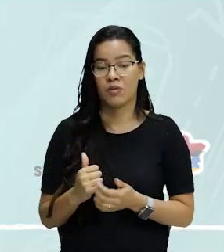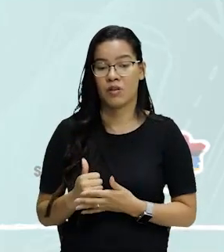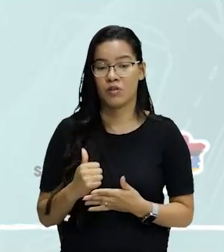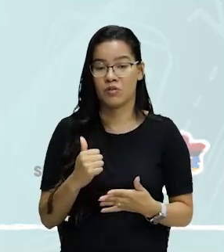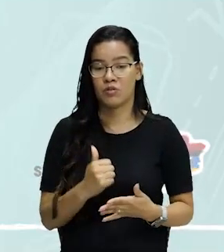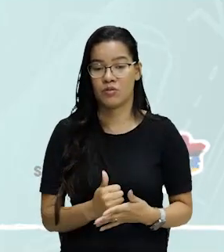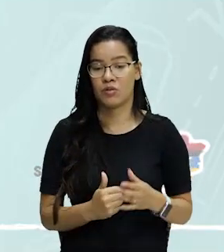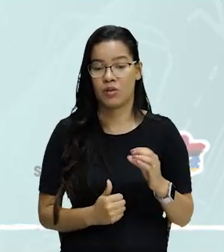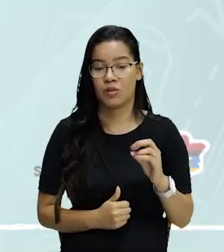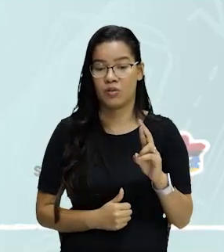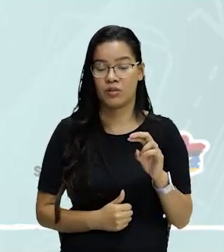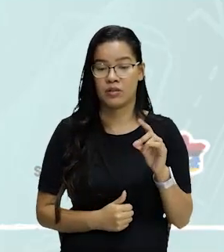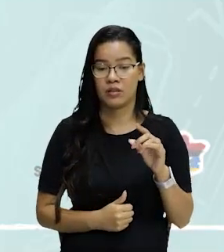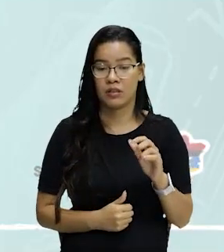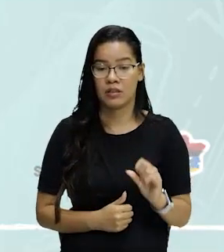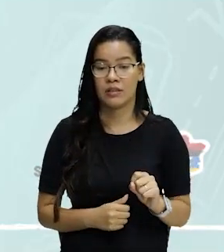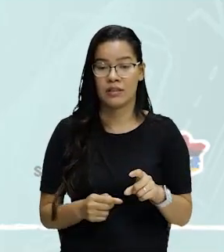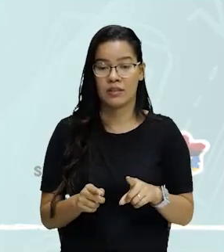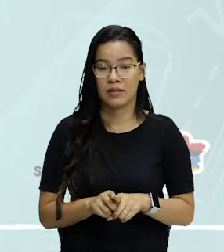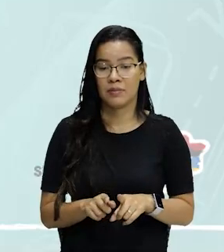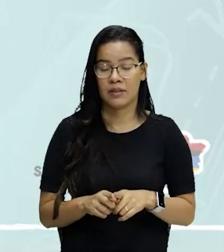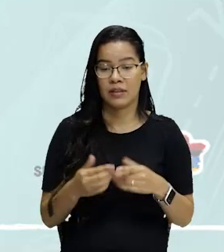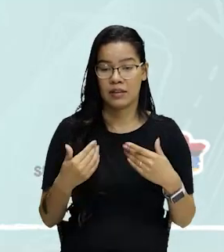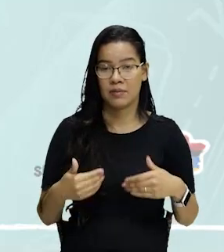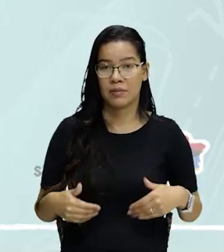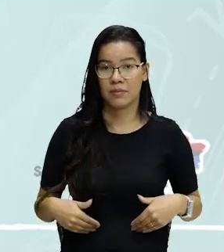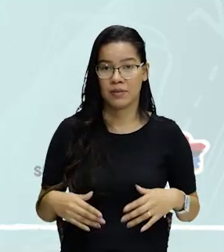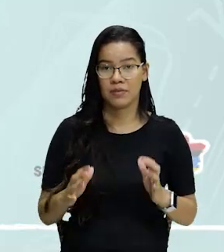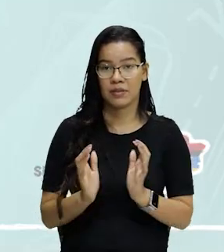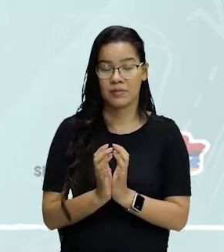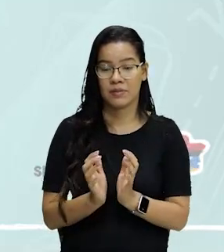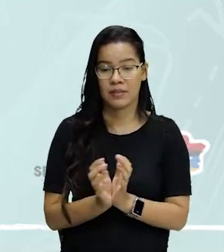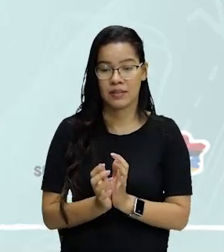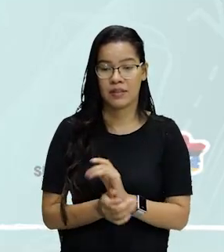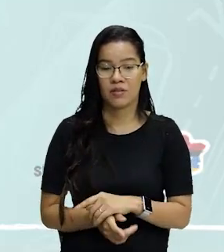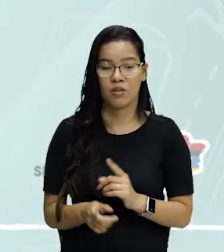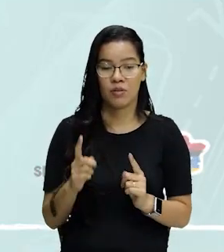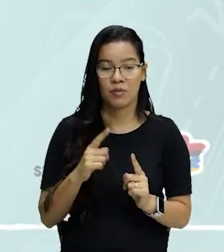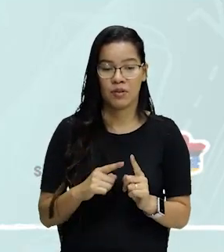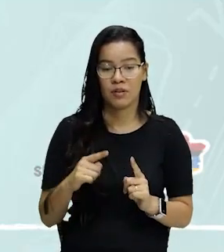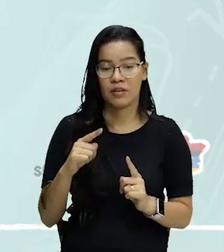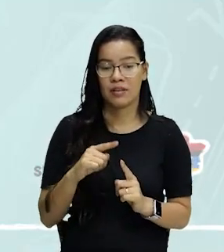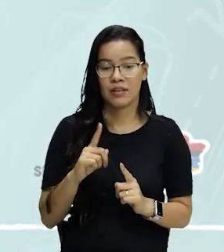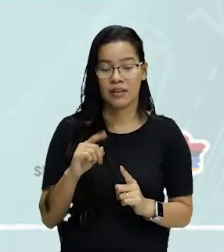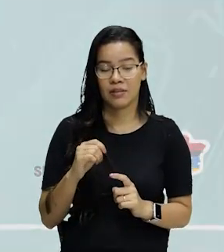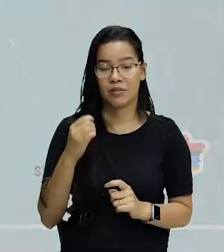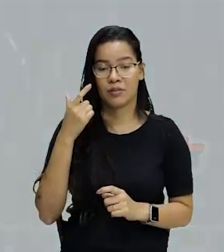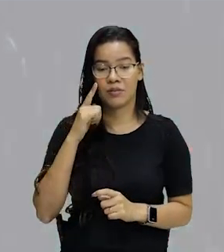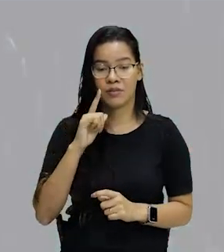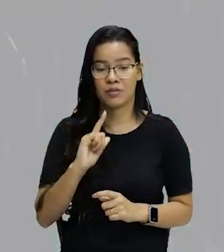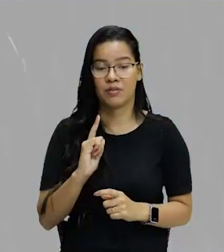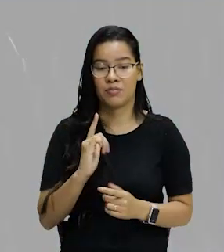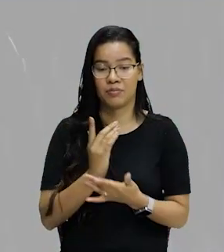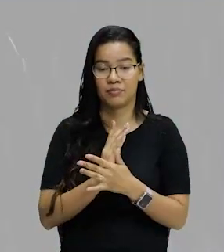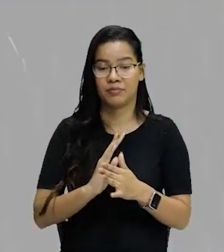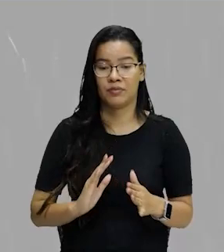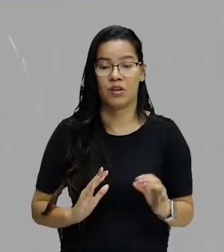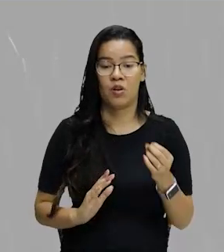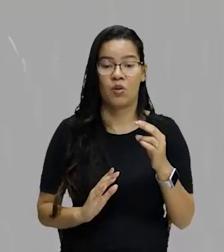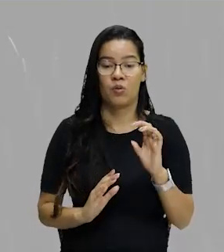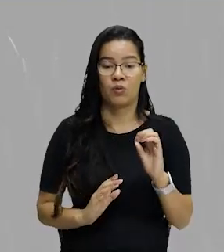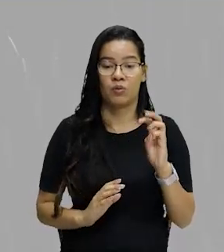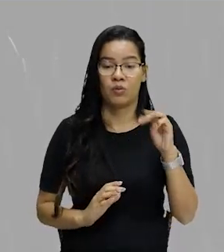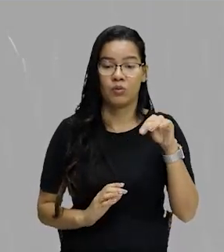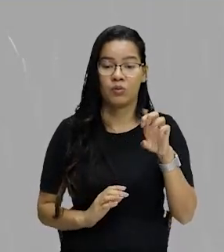cordas e equipamentos especiais. O objetivo é atingir o ponto final ou o cume de uma